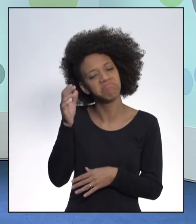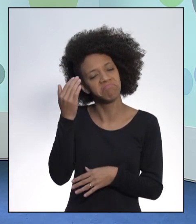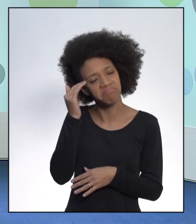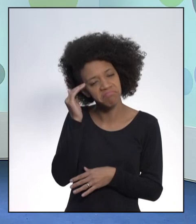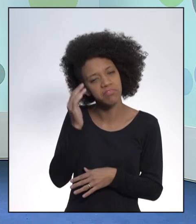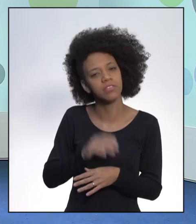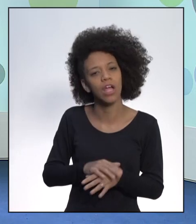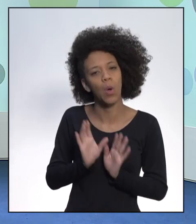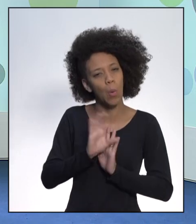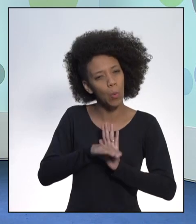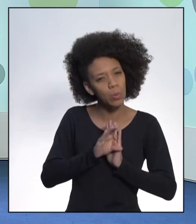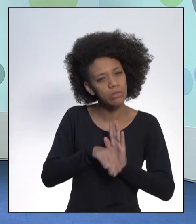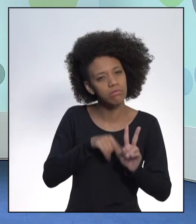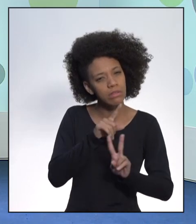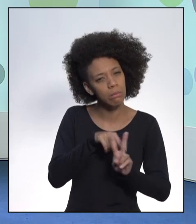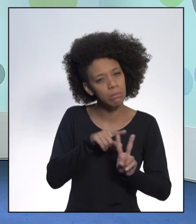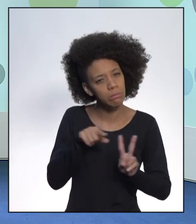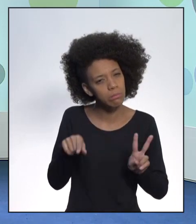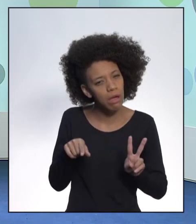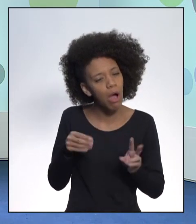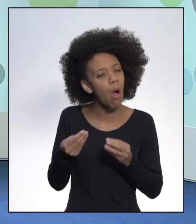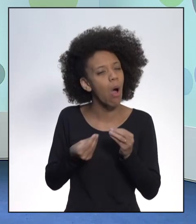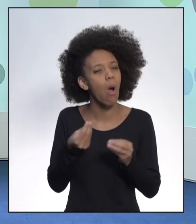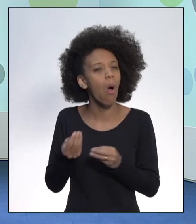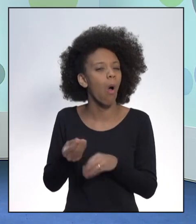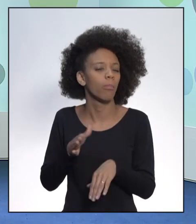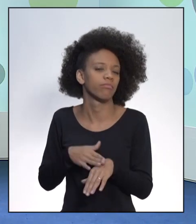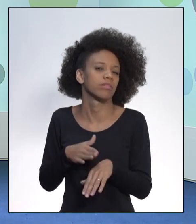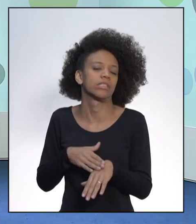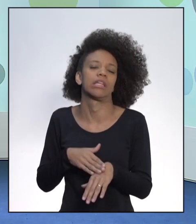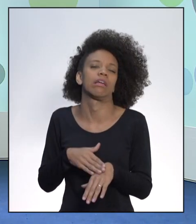de raiz, como mexer com